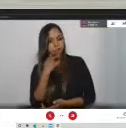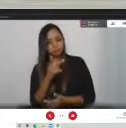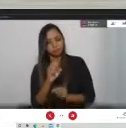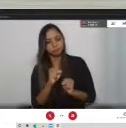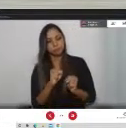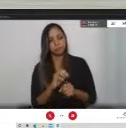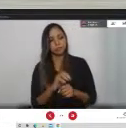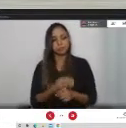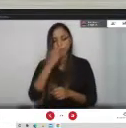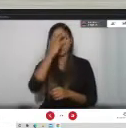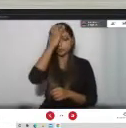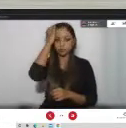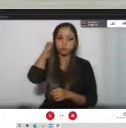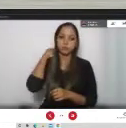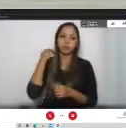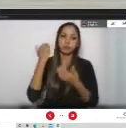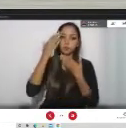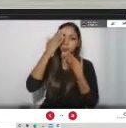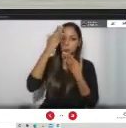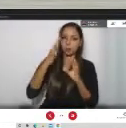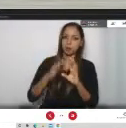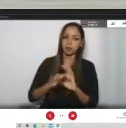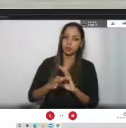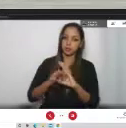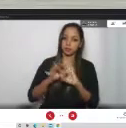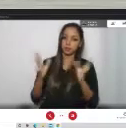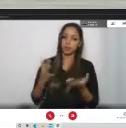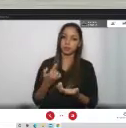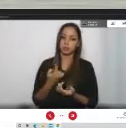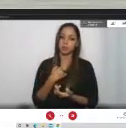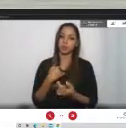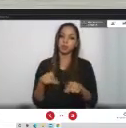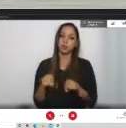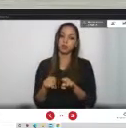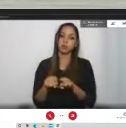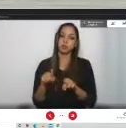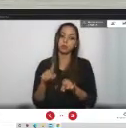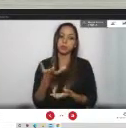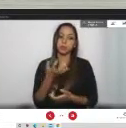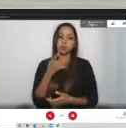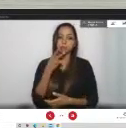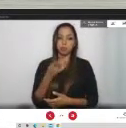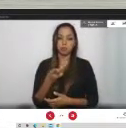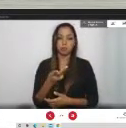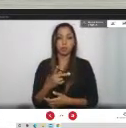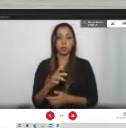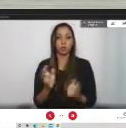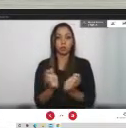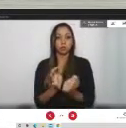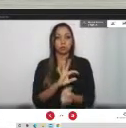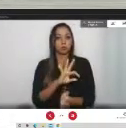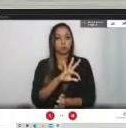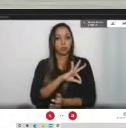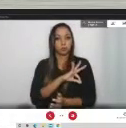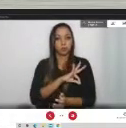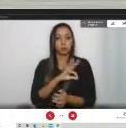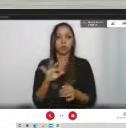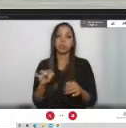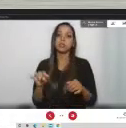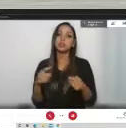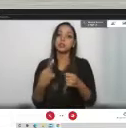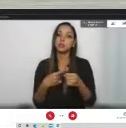acrescentar... Ah, verdade, está. A Guarda Municipal que a Comissão de Saúde de Parnamirim possa conversar com a Secretária de